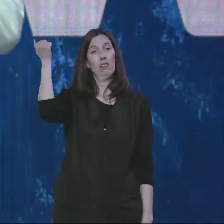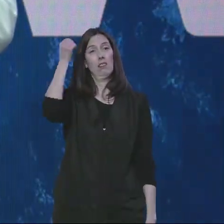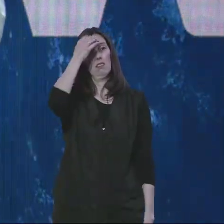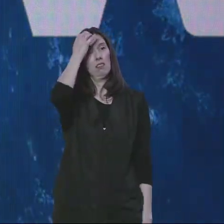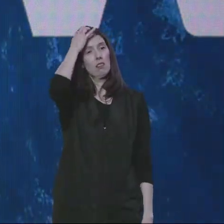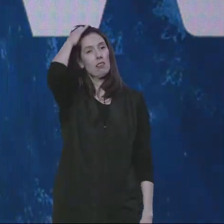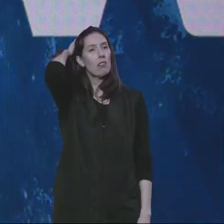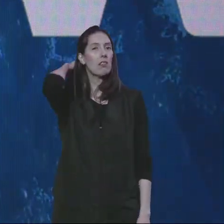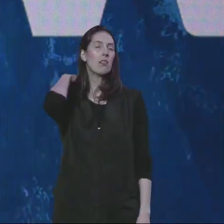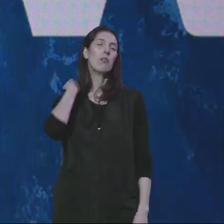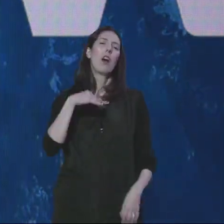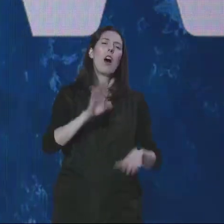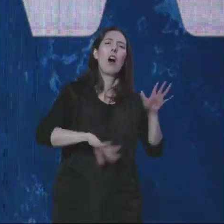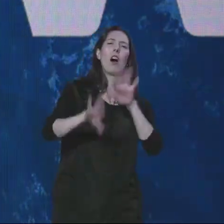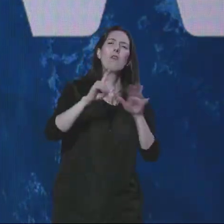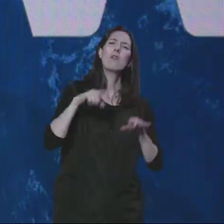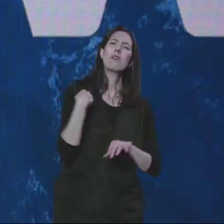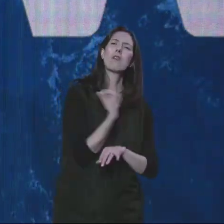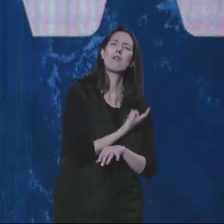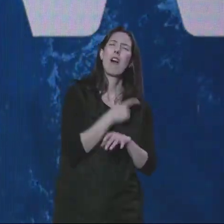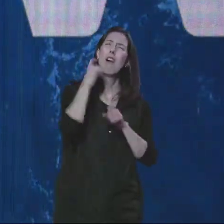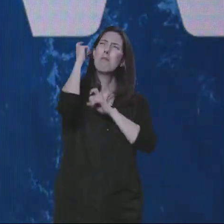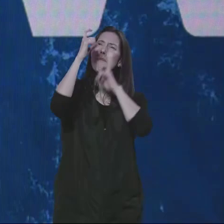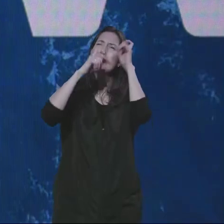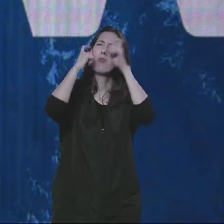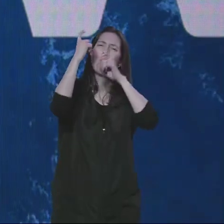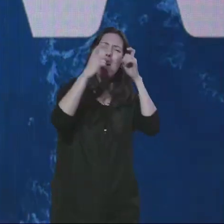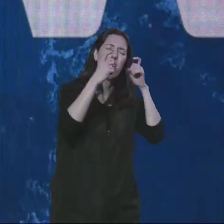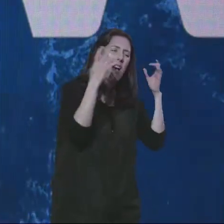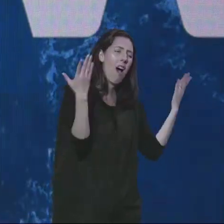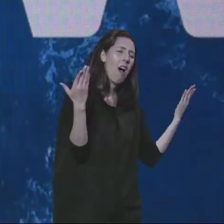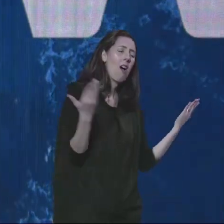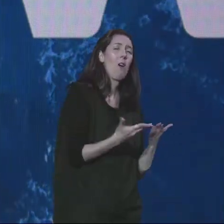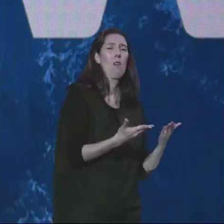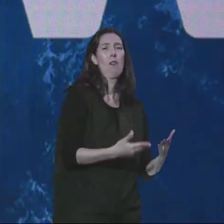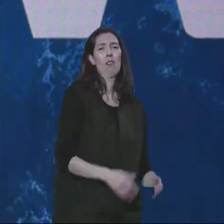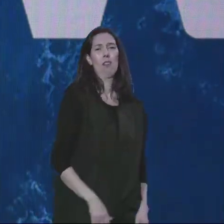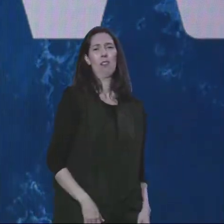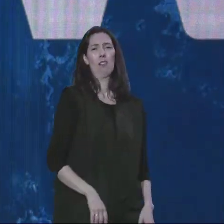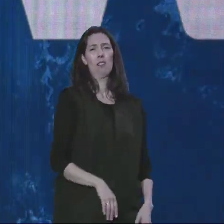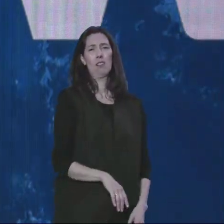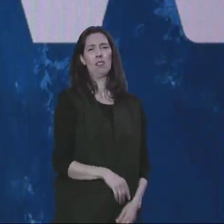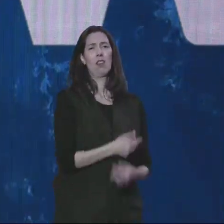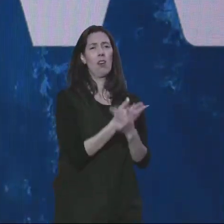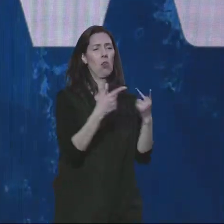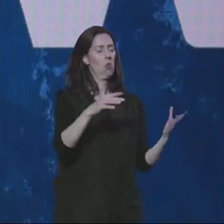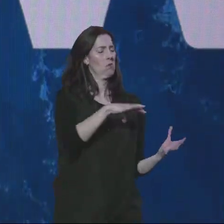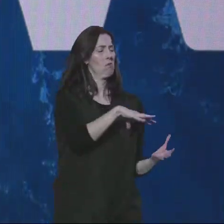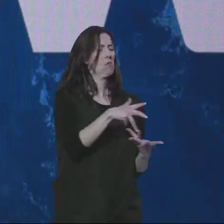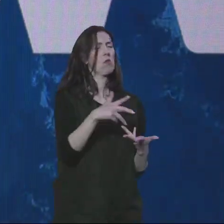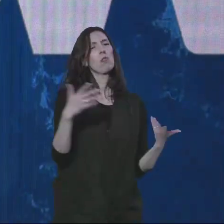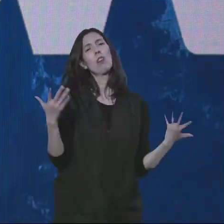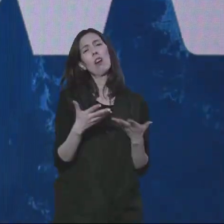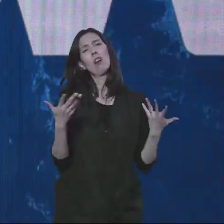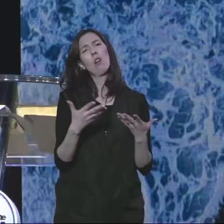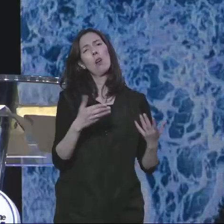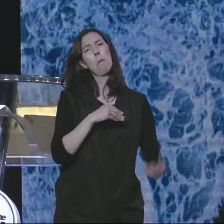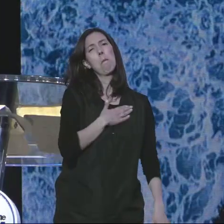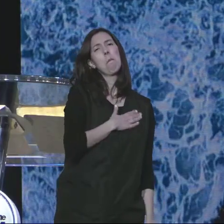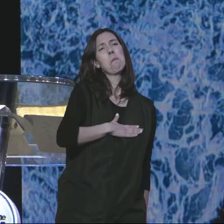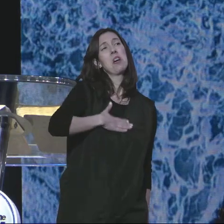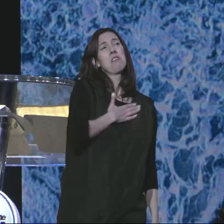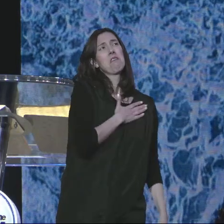E a gente fica preocupado com as pequenas recompensas do agora, com os pequenos prazeres do